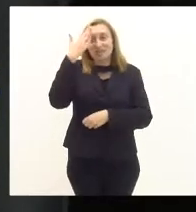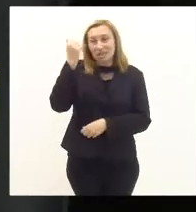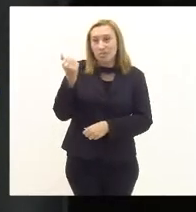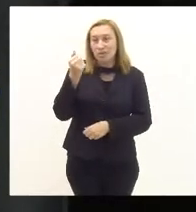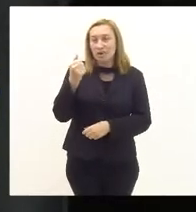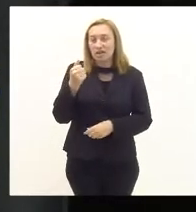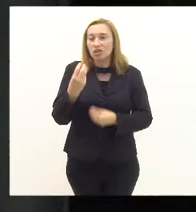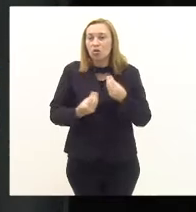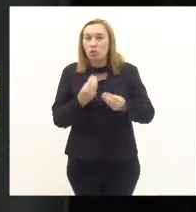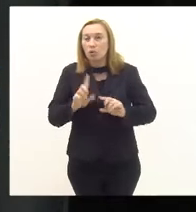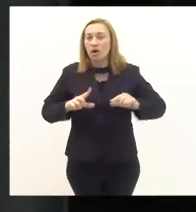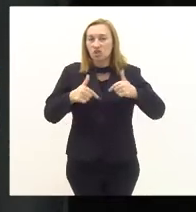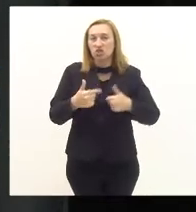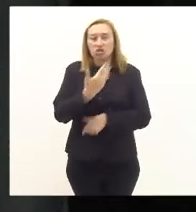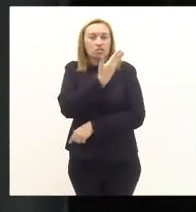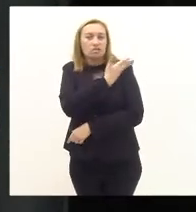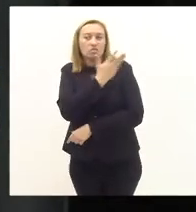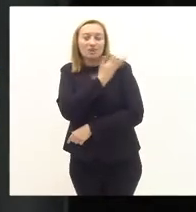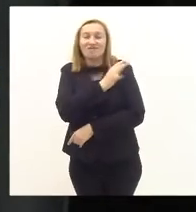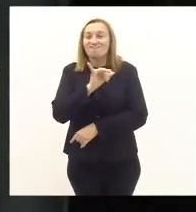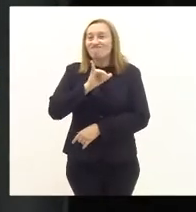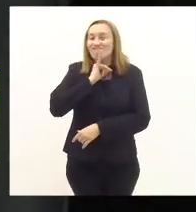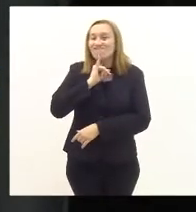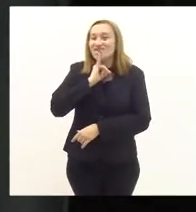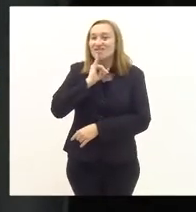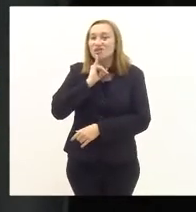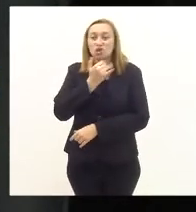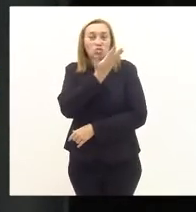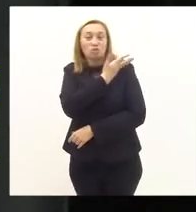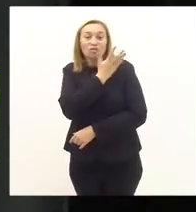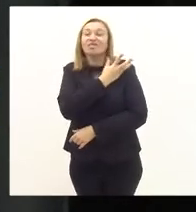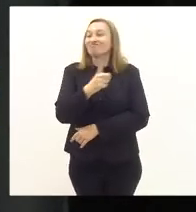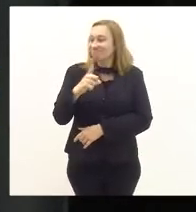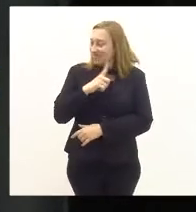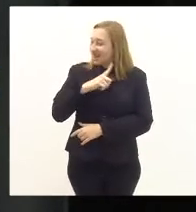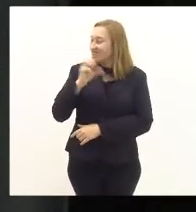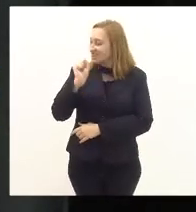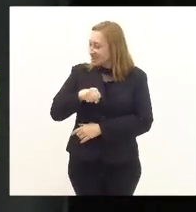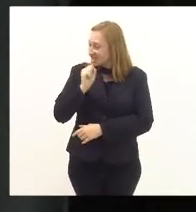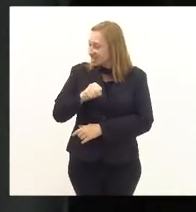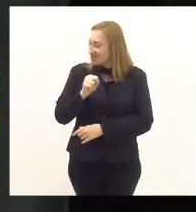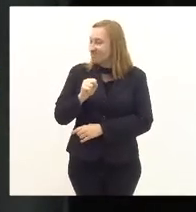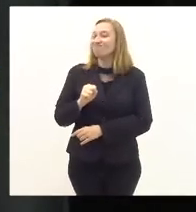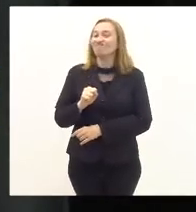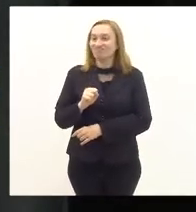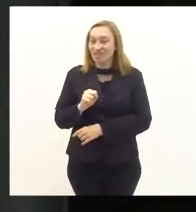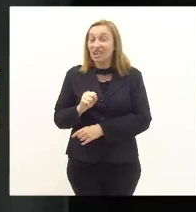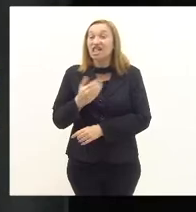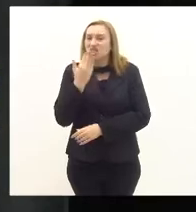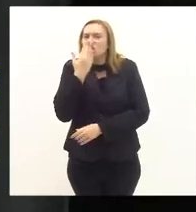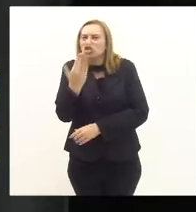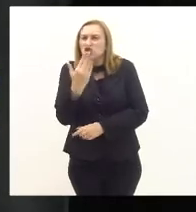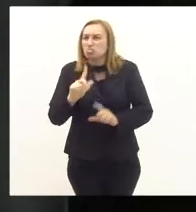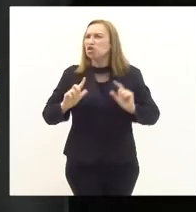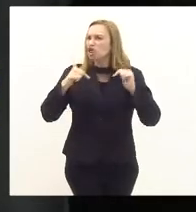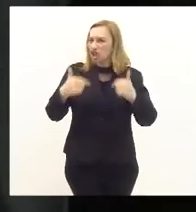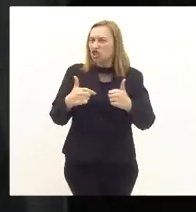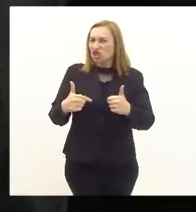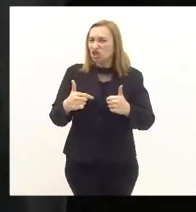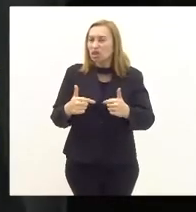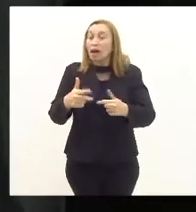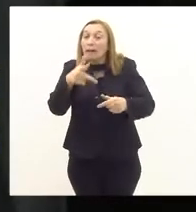com o preconceito. Infelizmente, o preconceito existe e ele é velado. Esse tipo de atitude